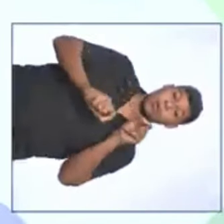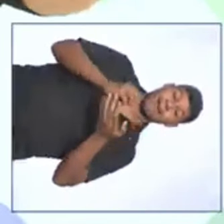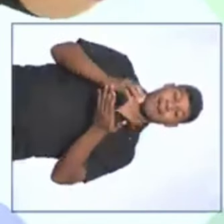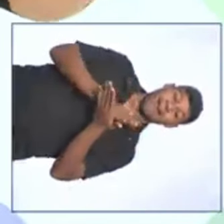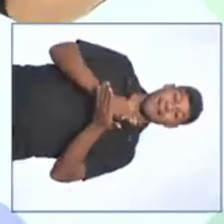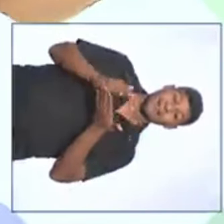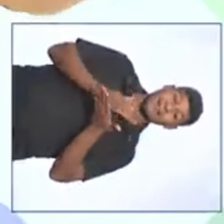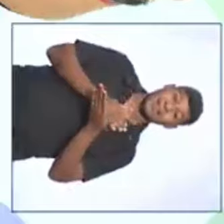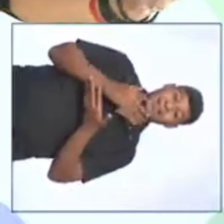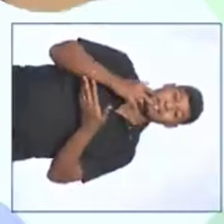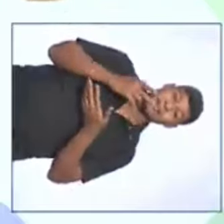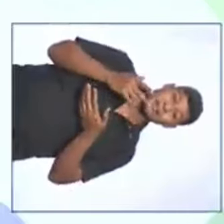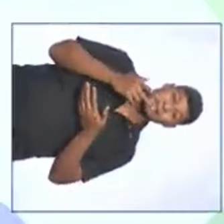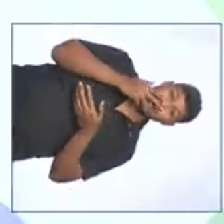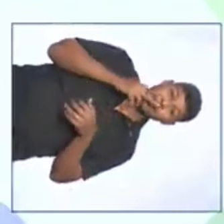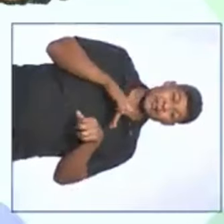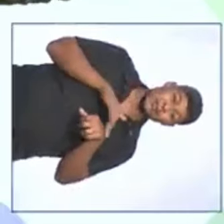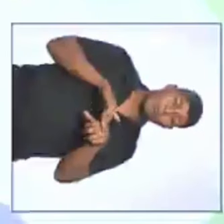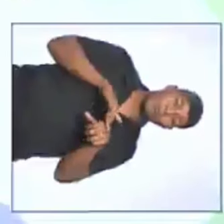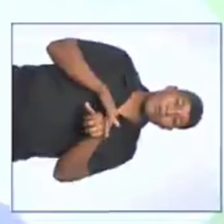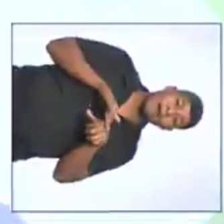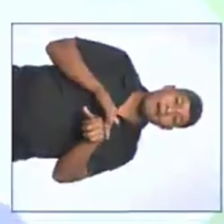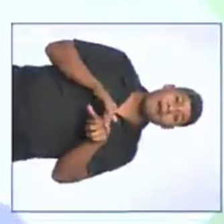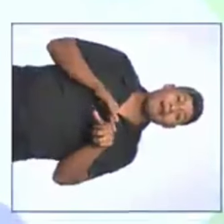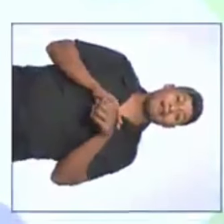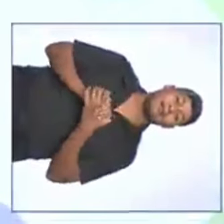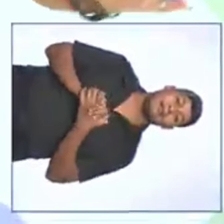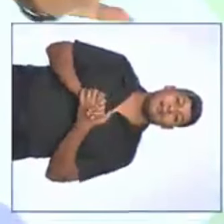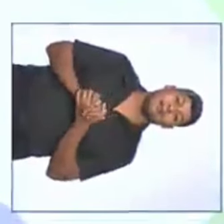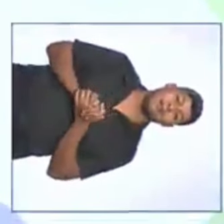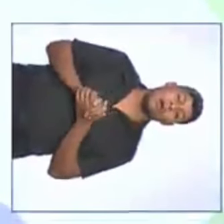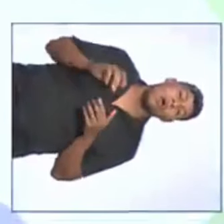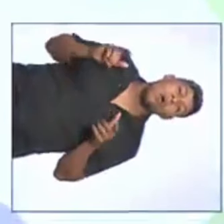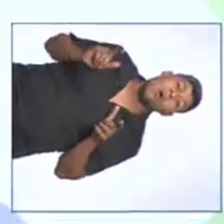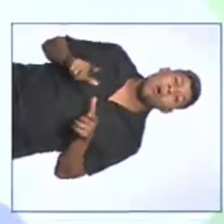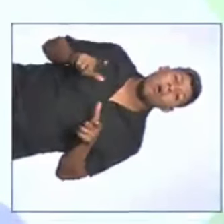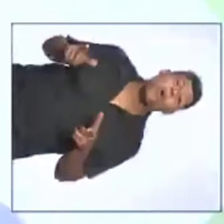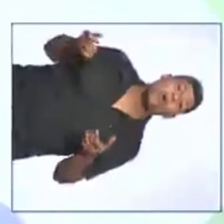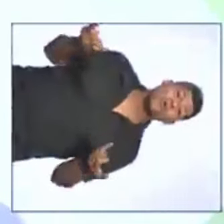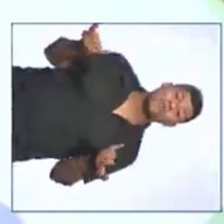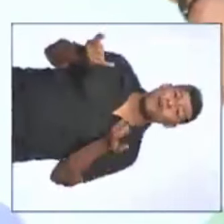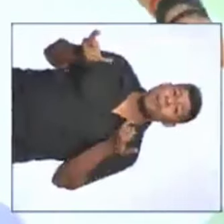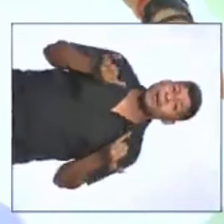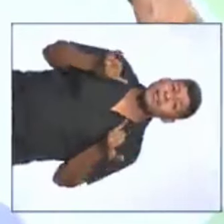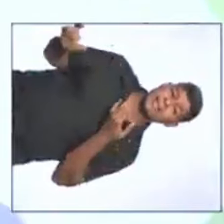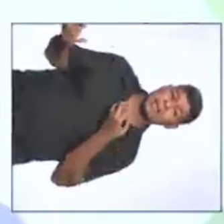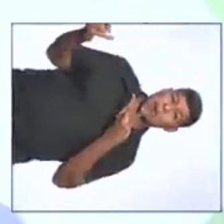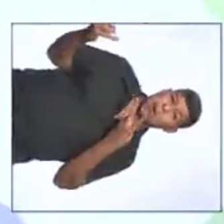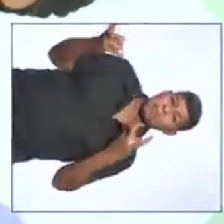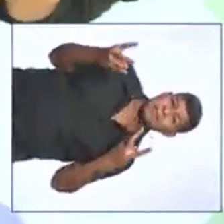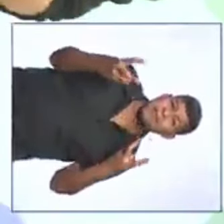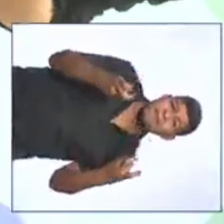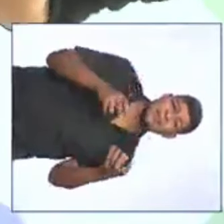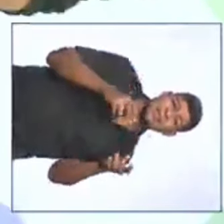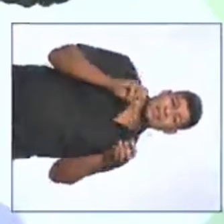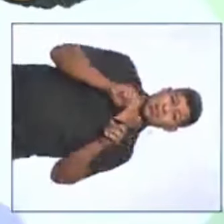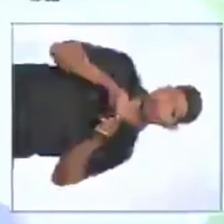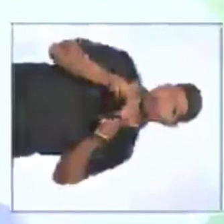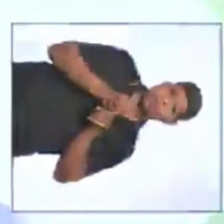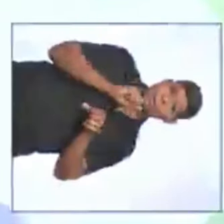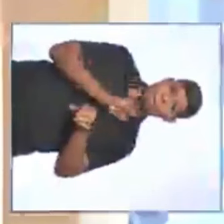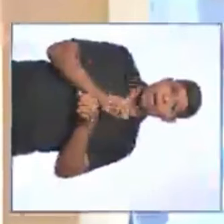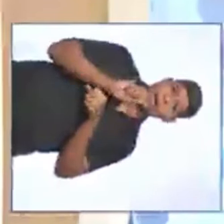fica muito na conversa ali de, ah, não, são... Da onde você tira isso? Você fica observando a sociedade? Você para na